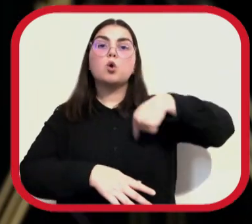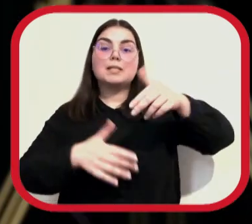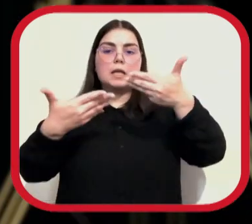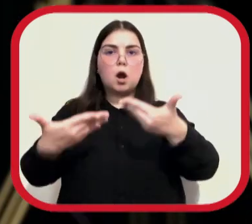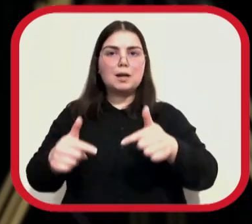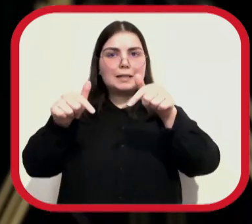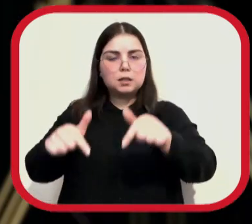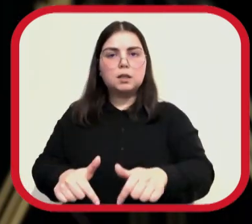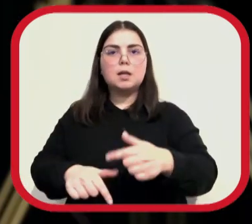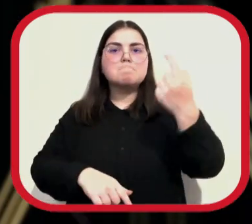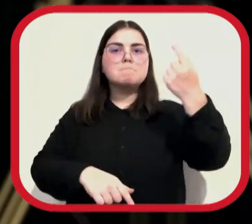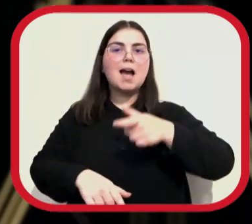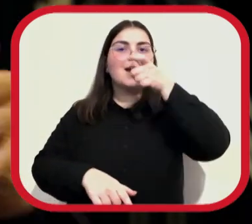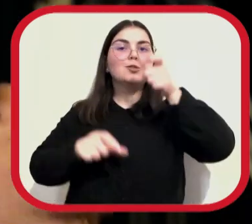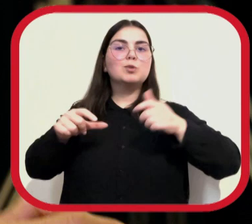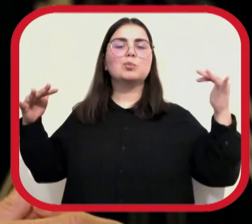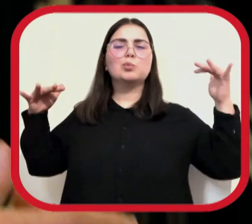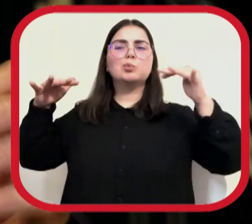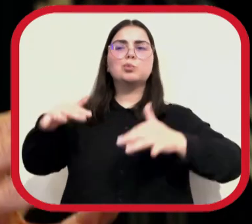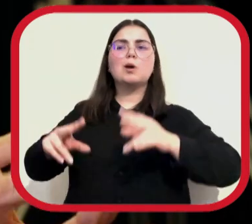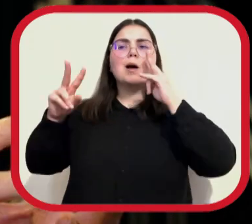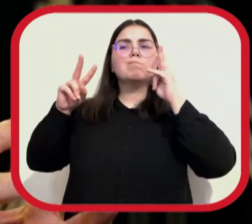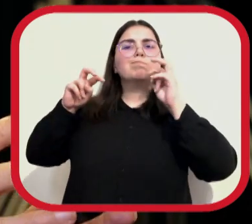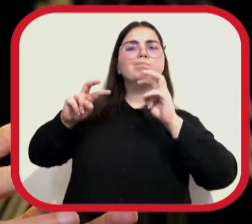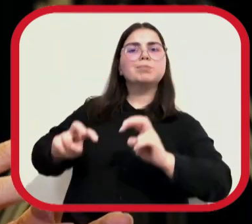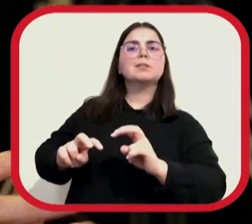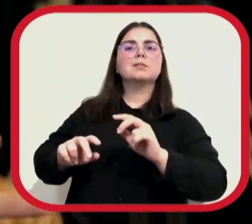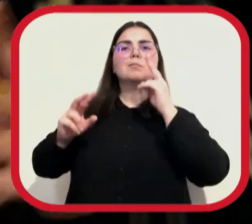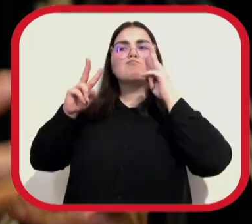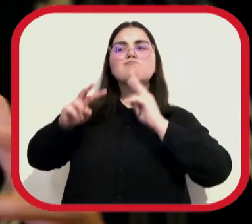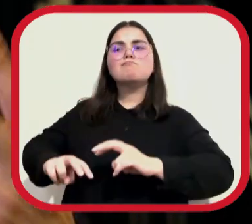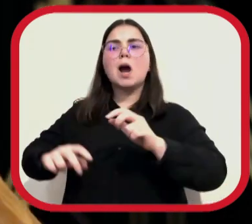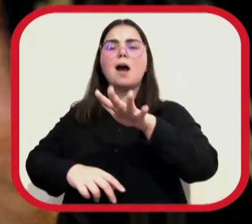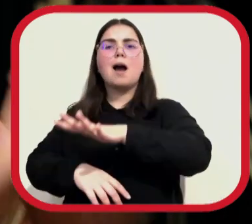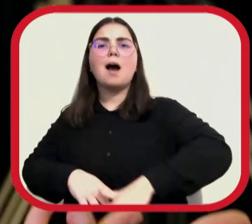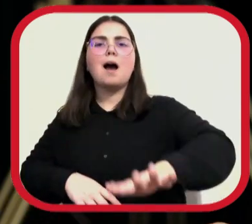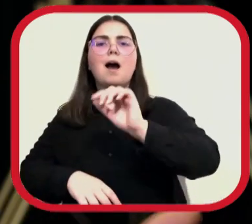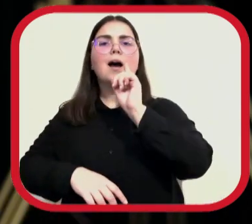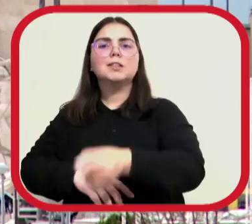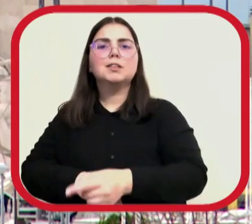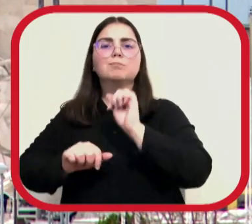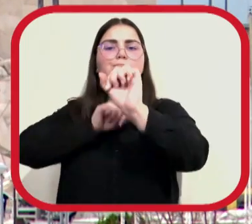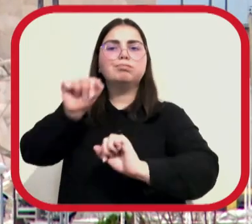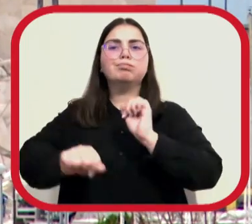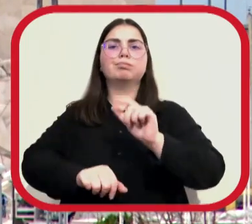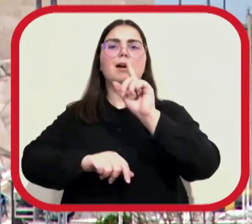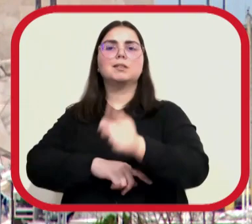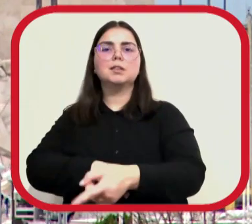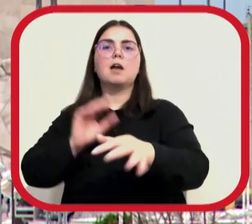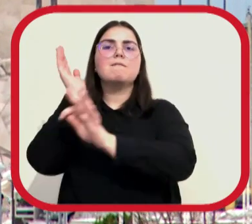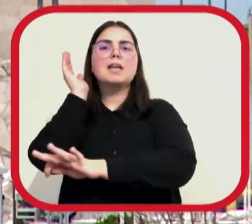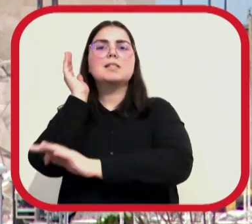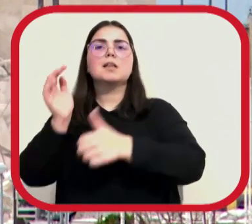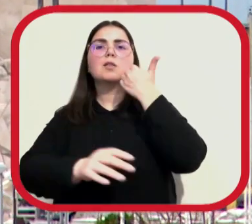ao estarmos aqui obrigamos os nossos formandos a vir aqui a descobrir uma Belém que se calhar não conhecem, que não é apenas a